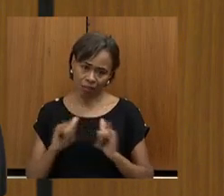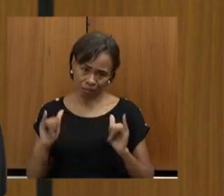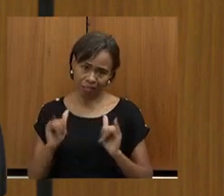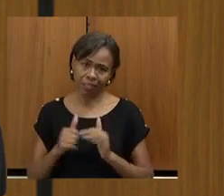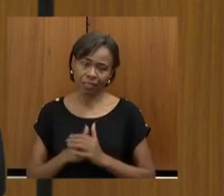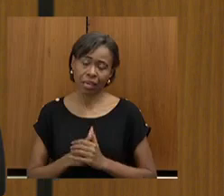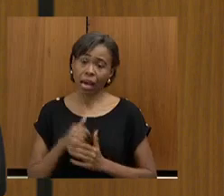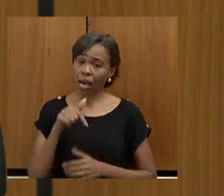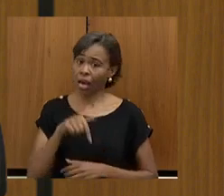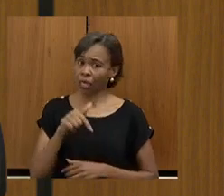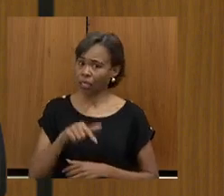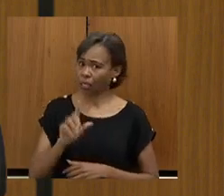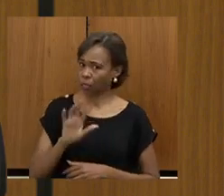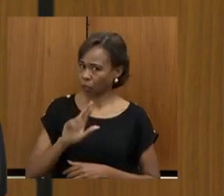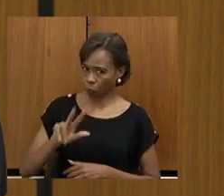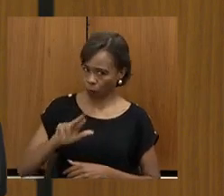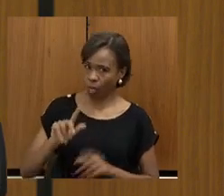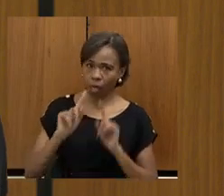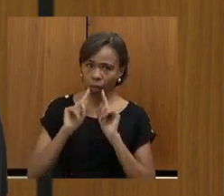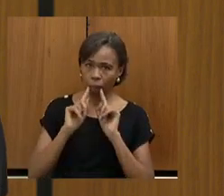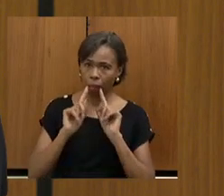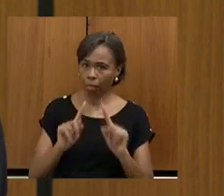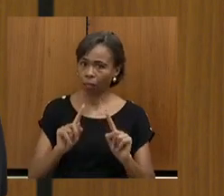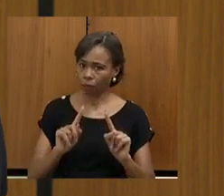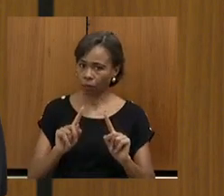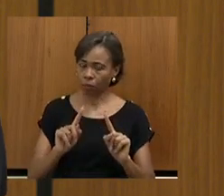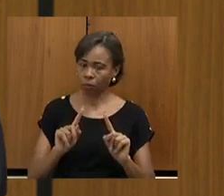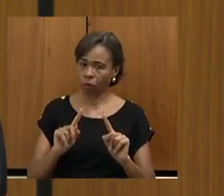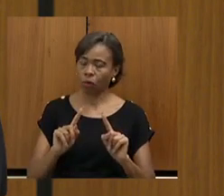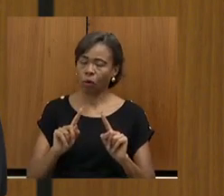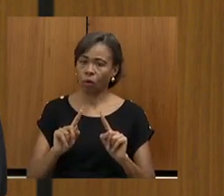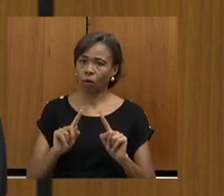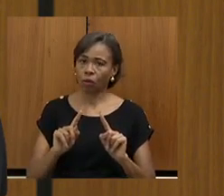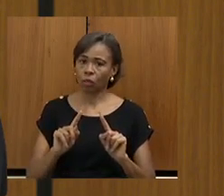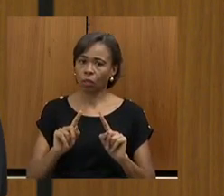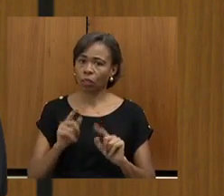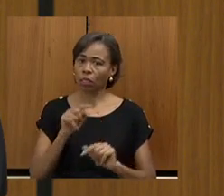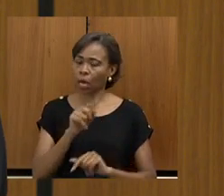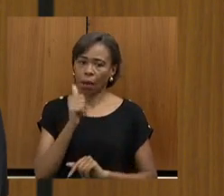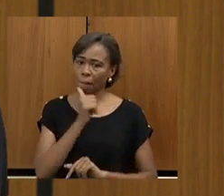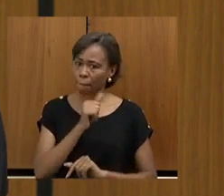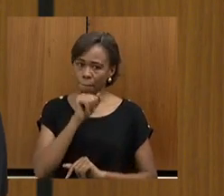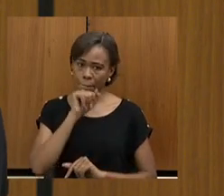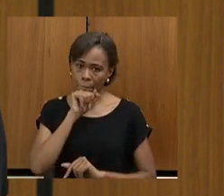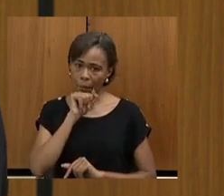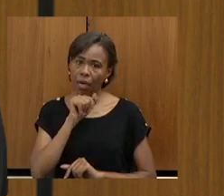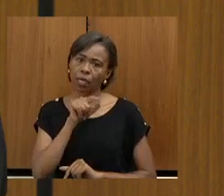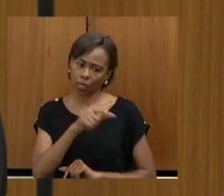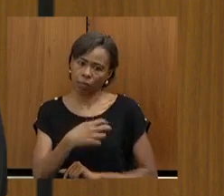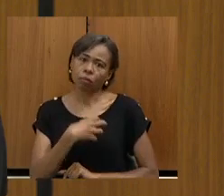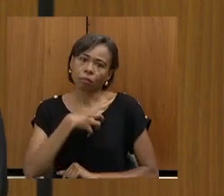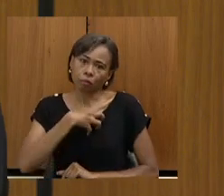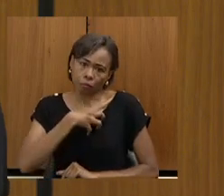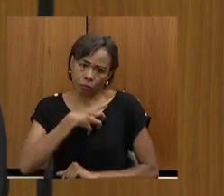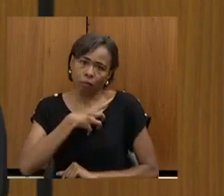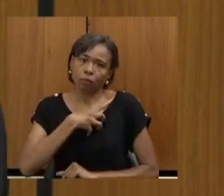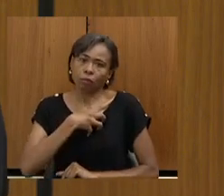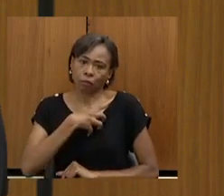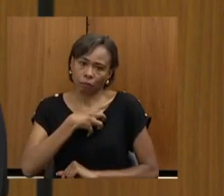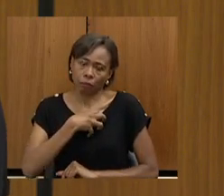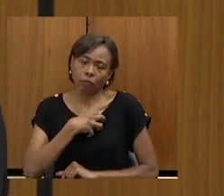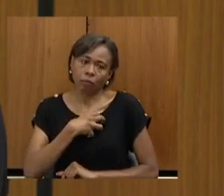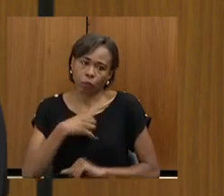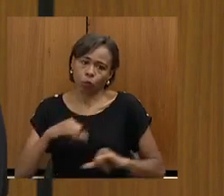de ressaltar, não há aqui uma crítica por parte da mãe que se sente